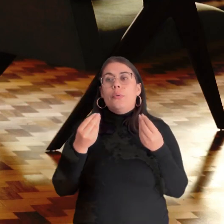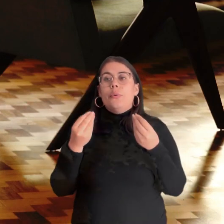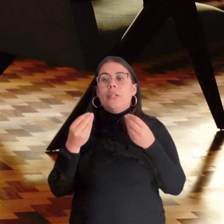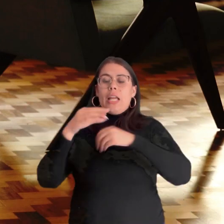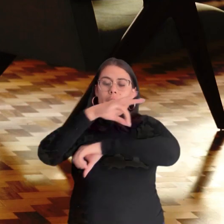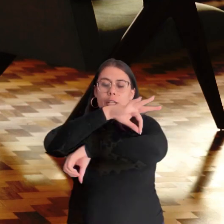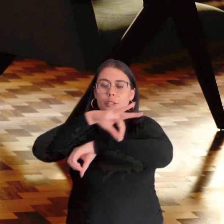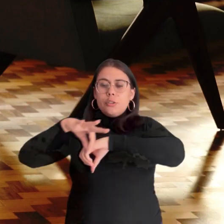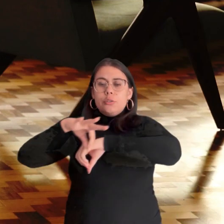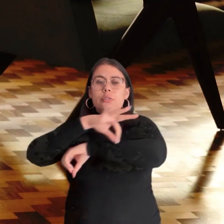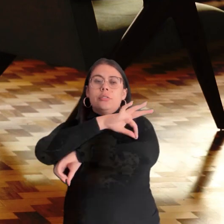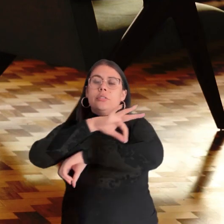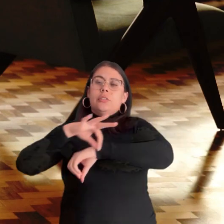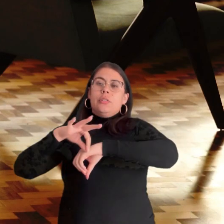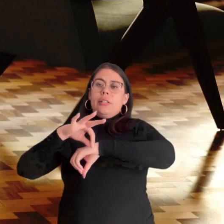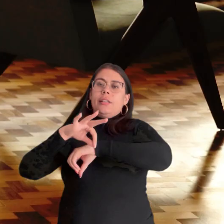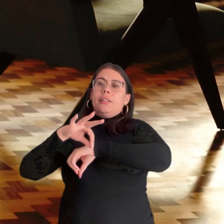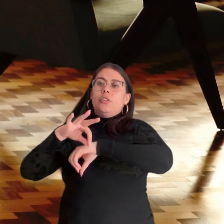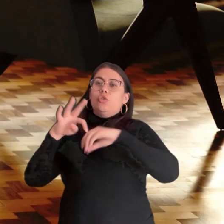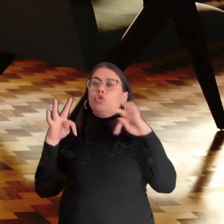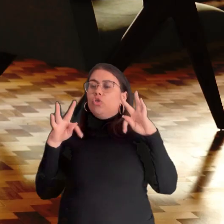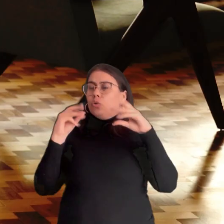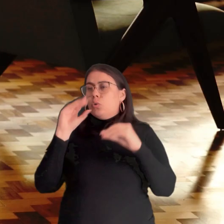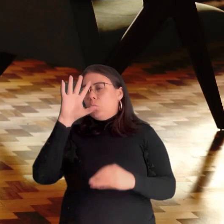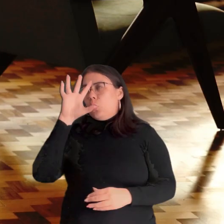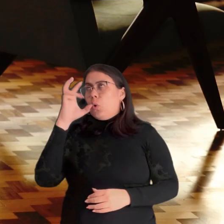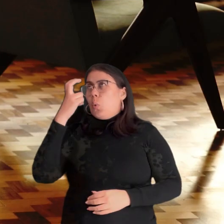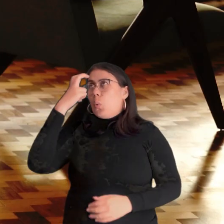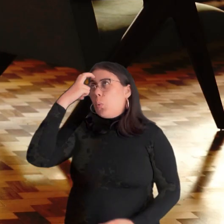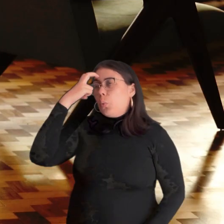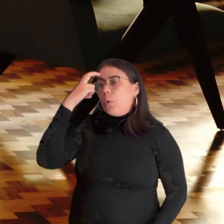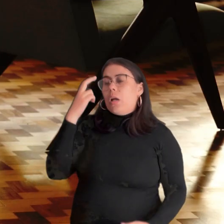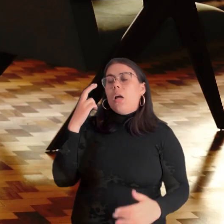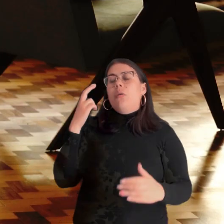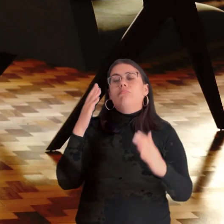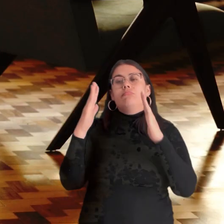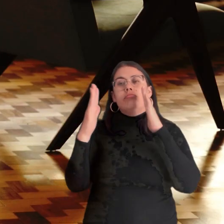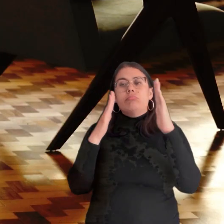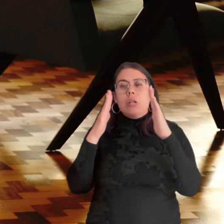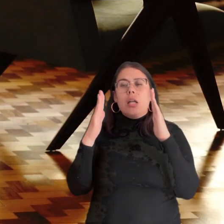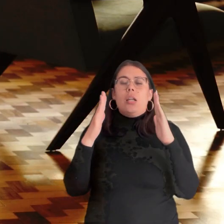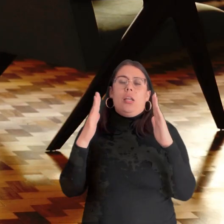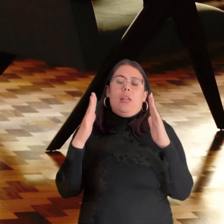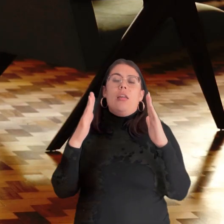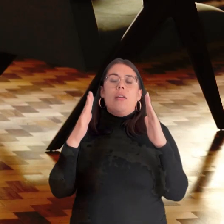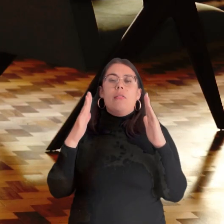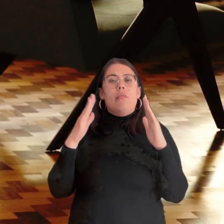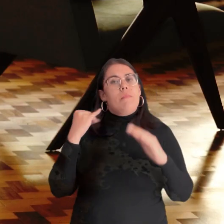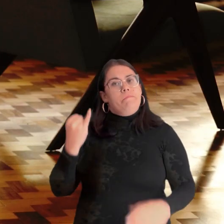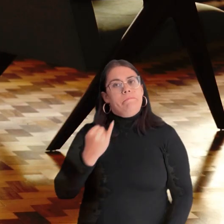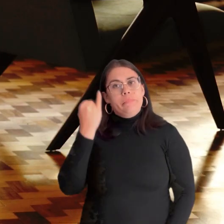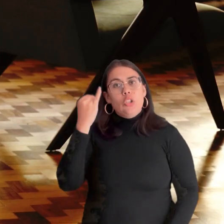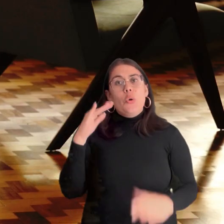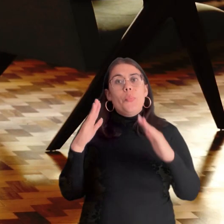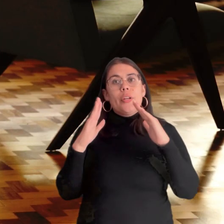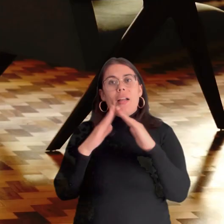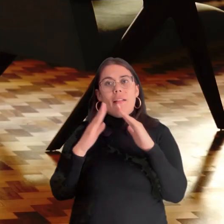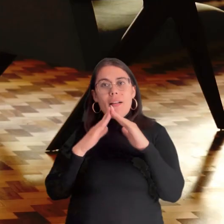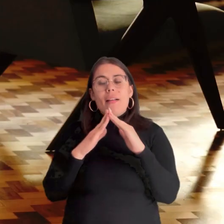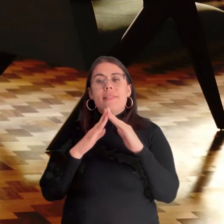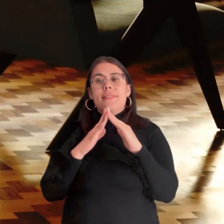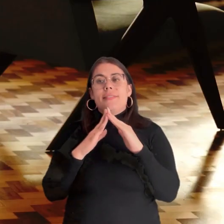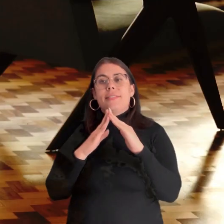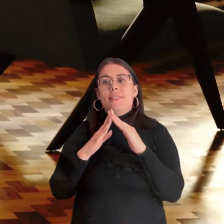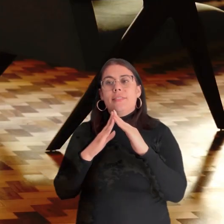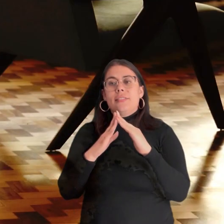da época. Isso era muito importante, porque a casa é bastante fruto disso. O que eu quero